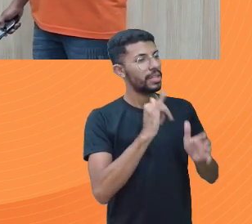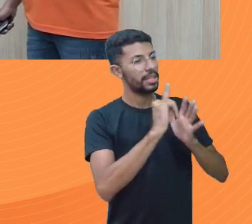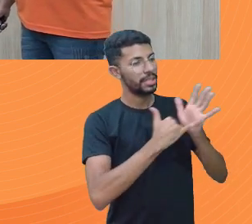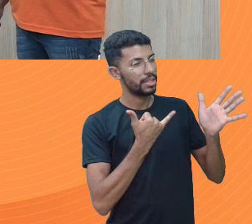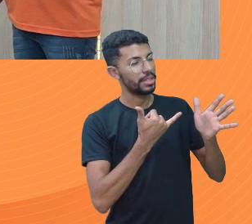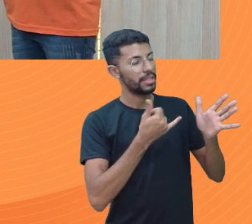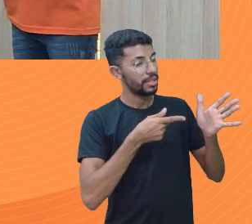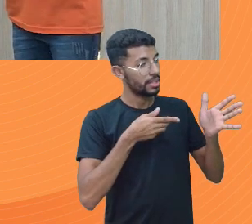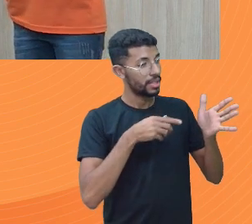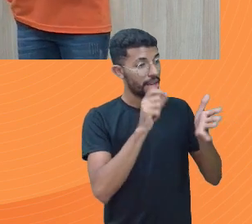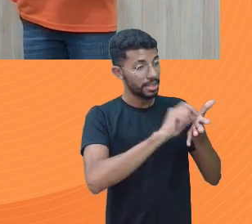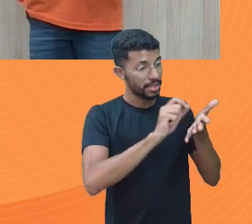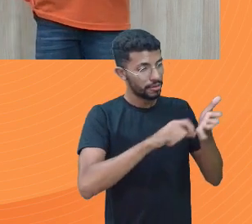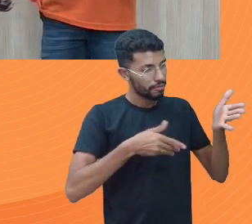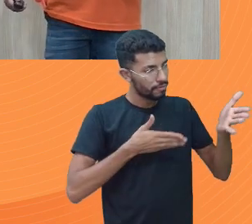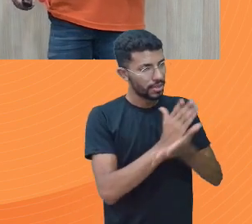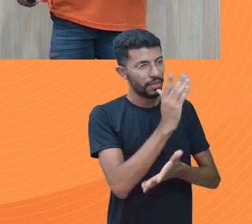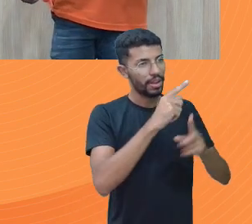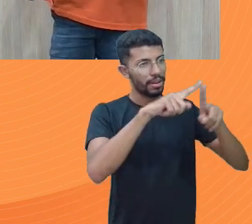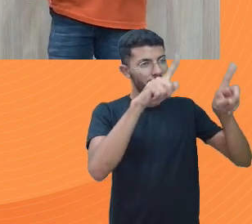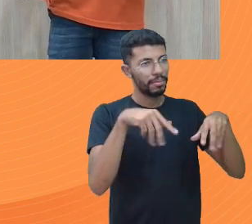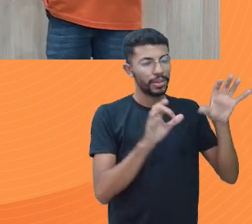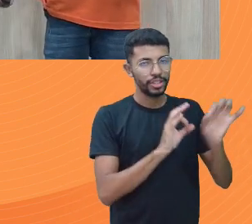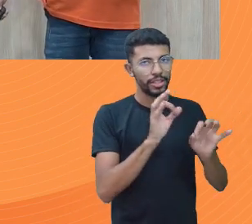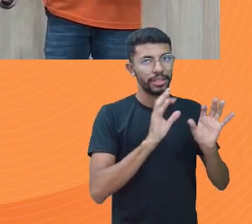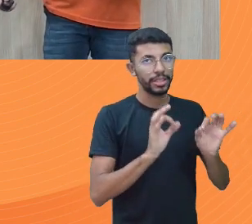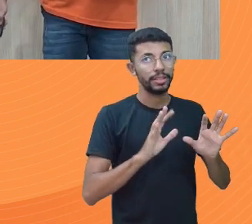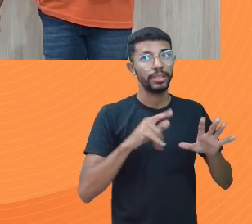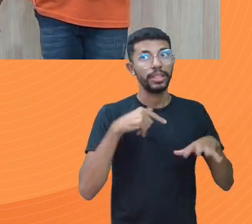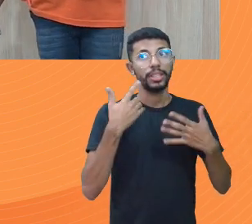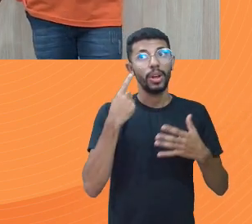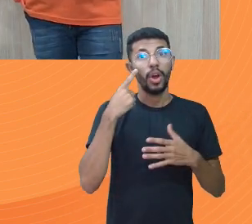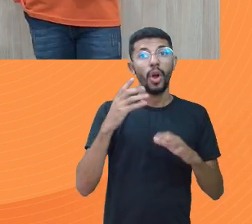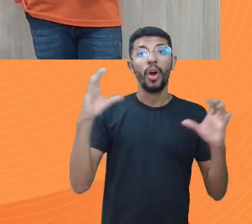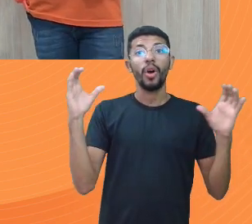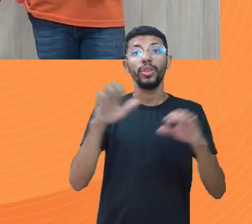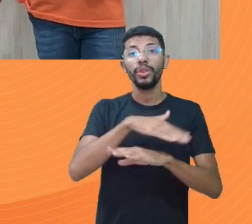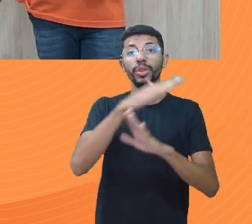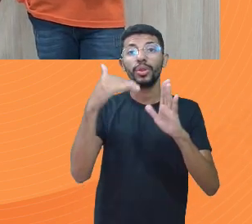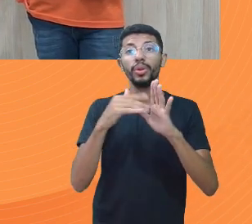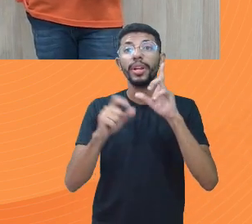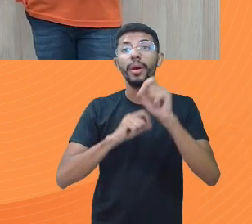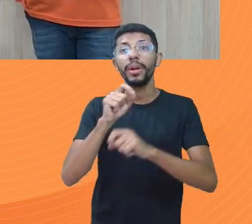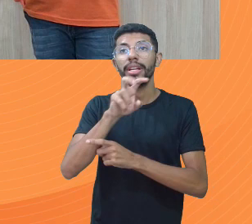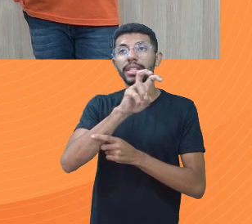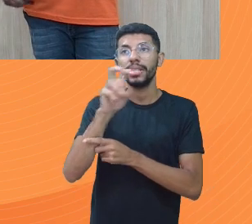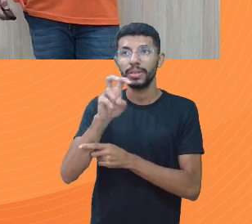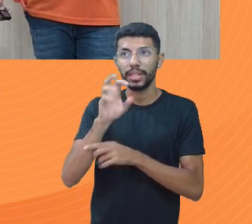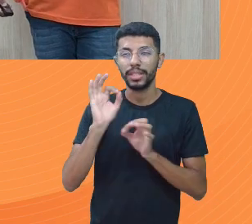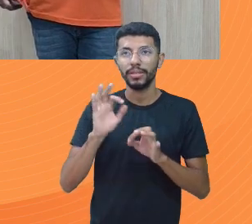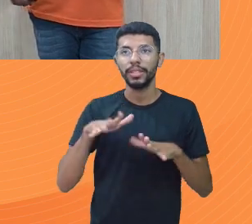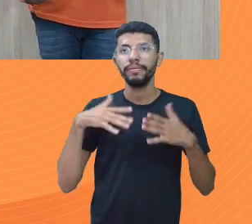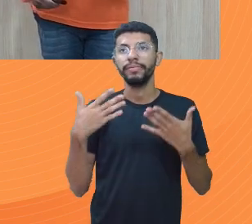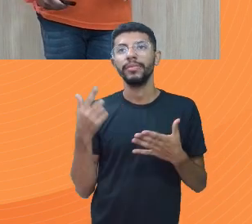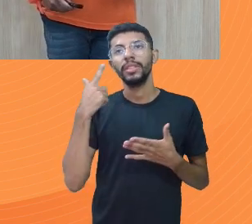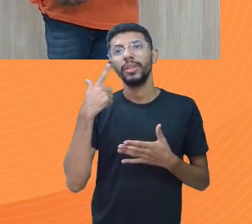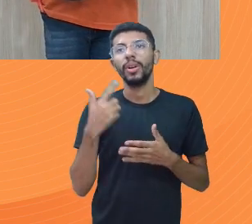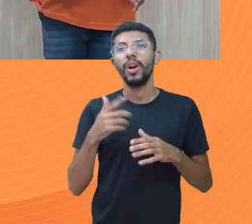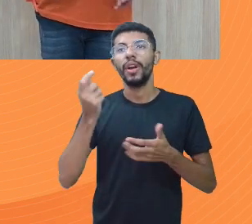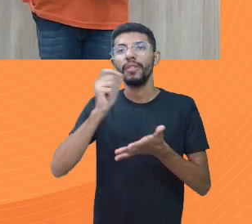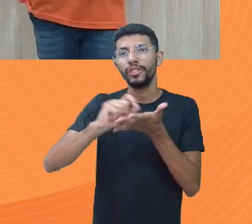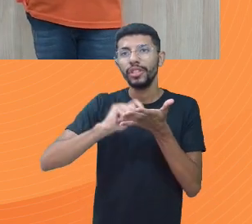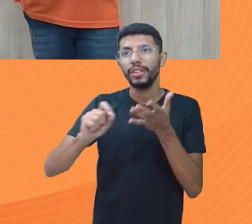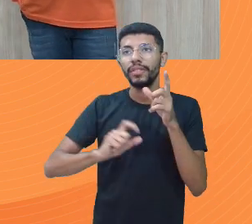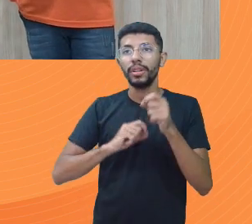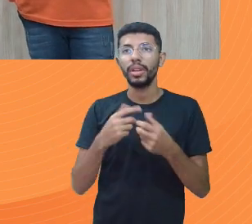para aprovação do nosso projeto. Então, ó, no total o que eu consegui foi 55. Então, o que eu vou escrever vai